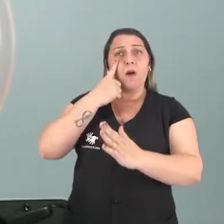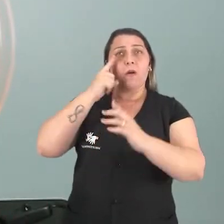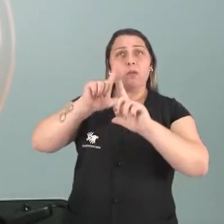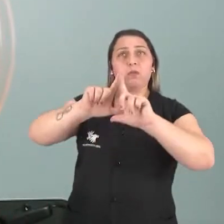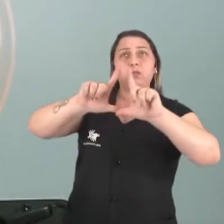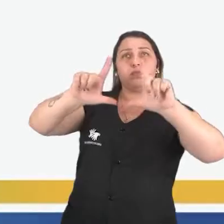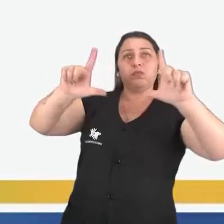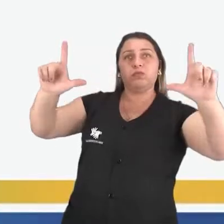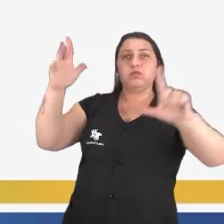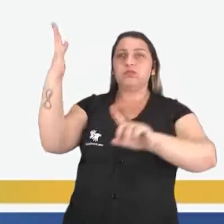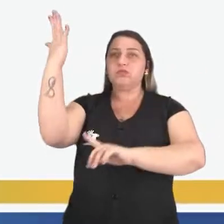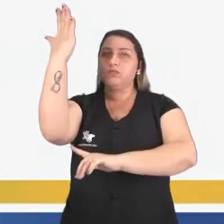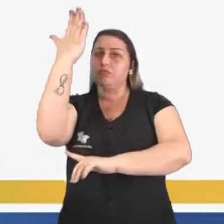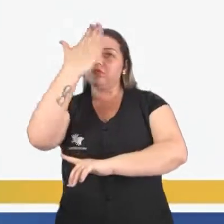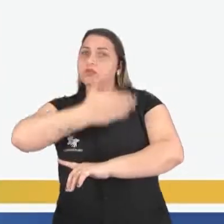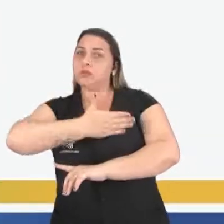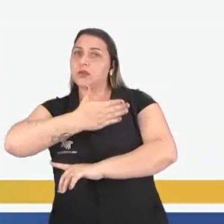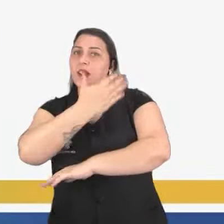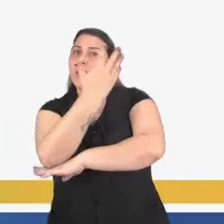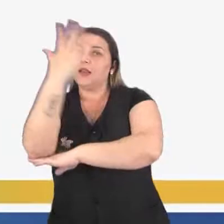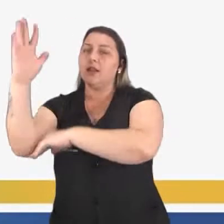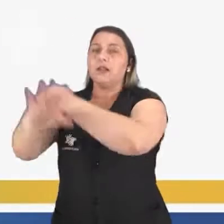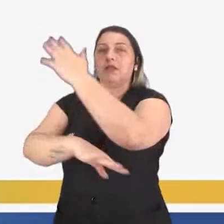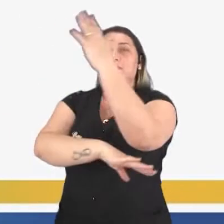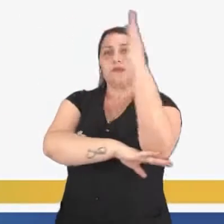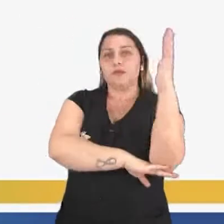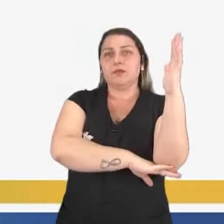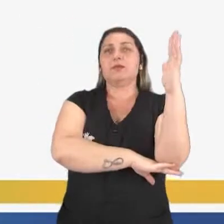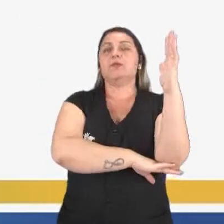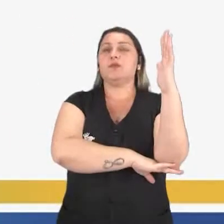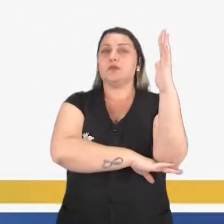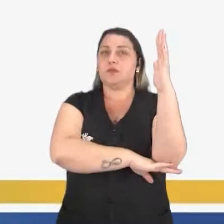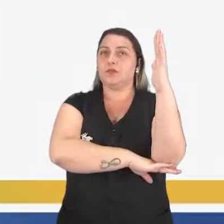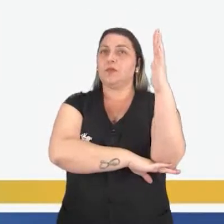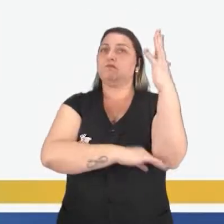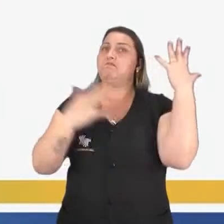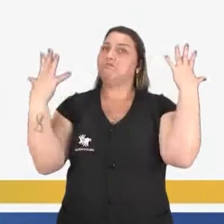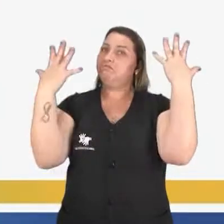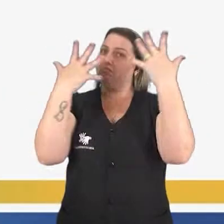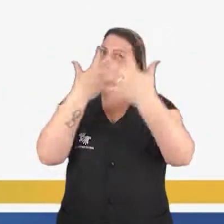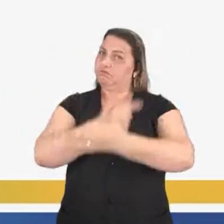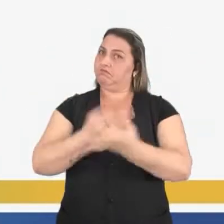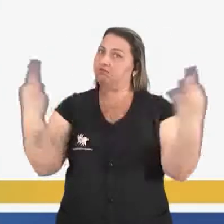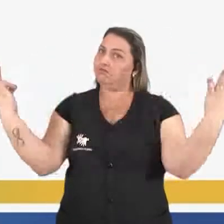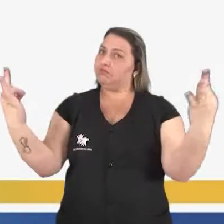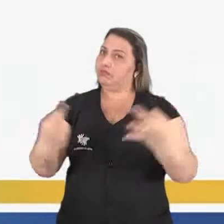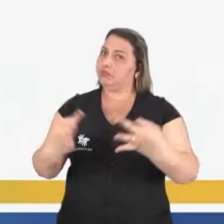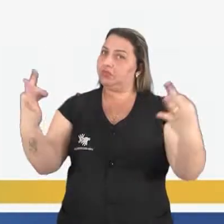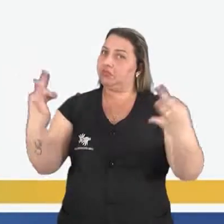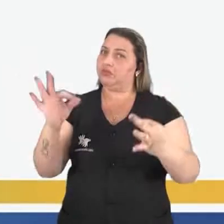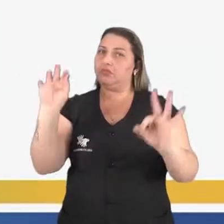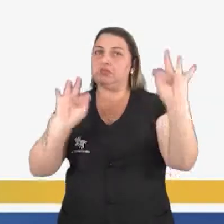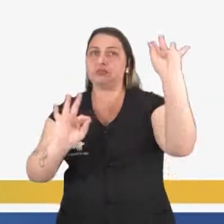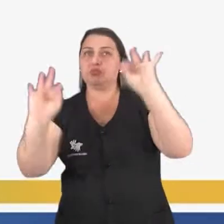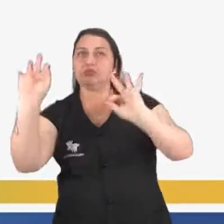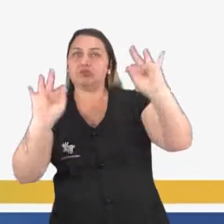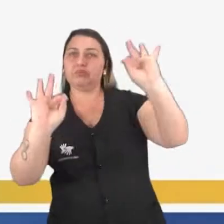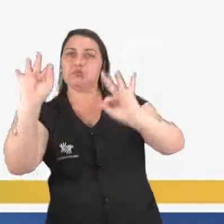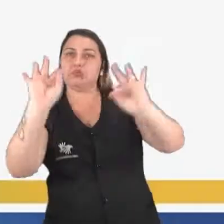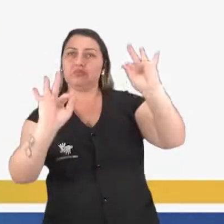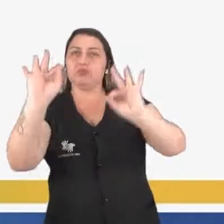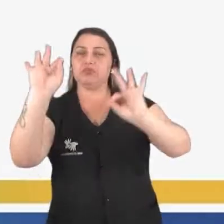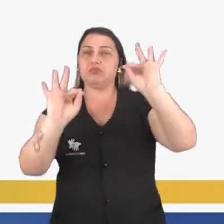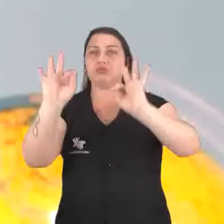casa, olha a frente dessa casa, essas árvores, né? Então, tudo muito lindo, tudo muito lindo. E essa